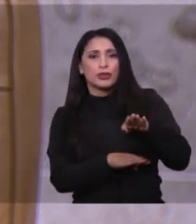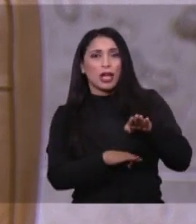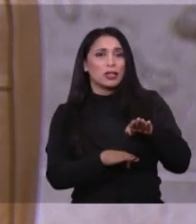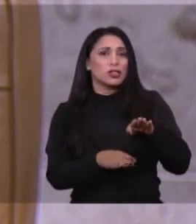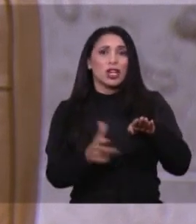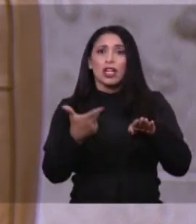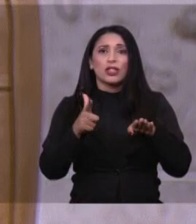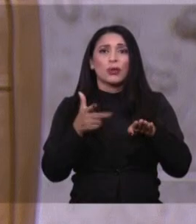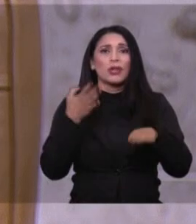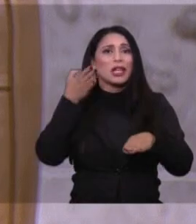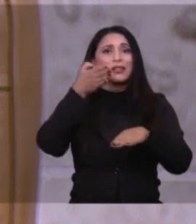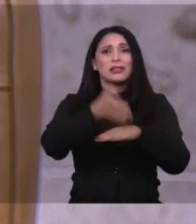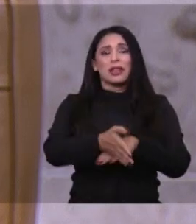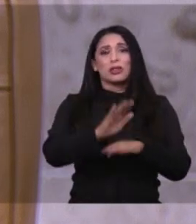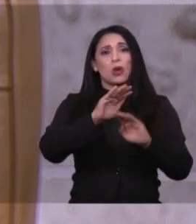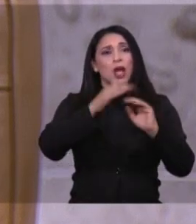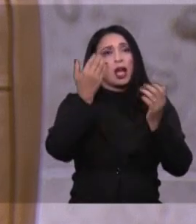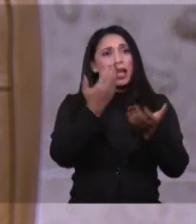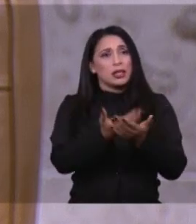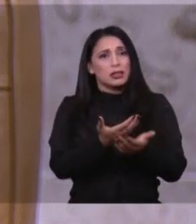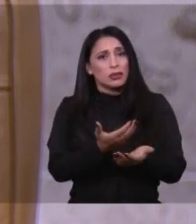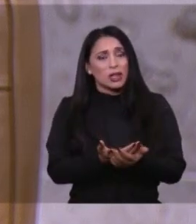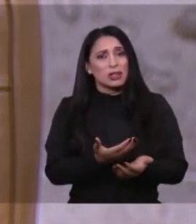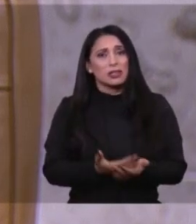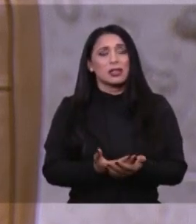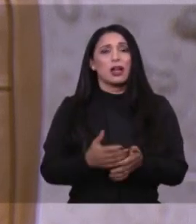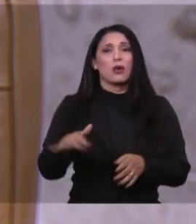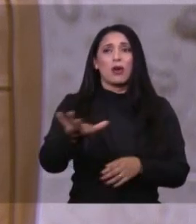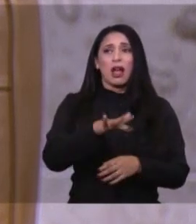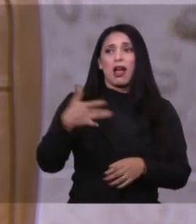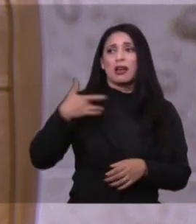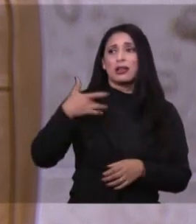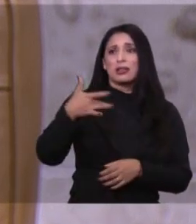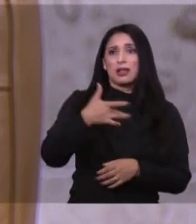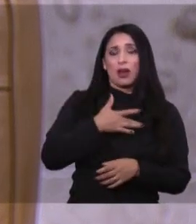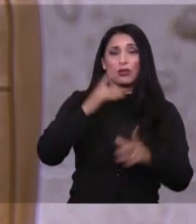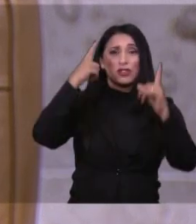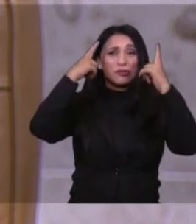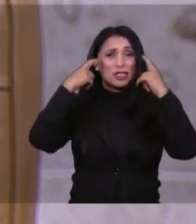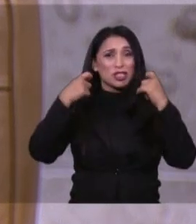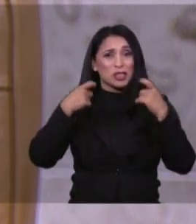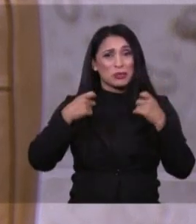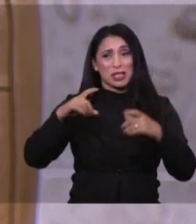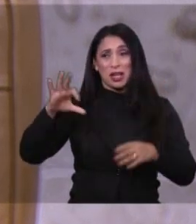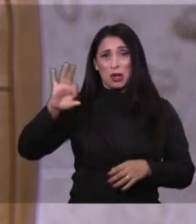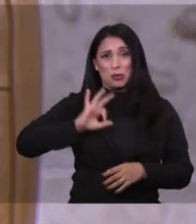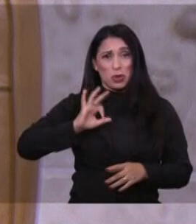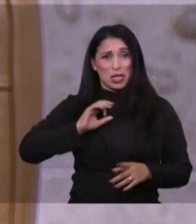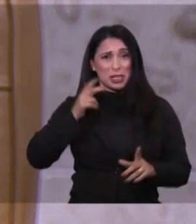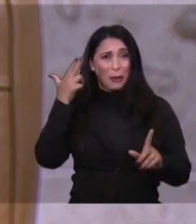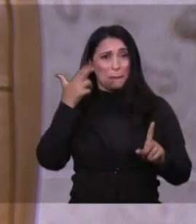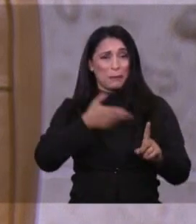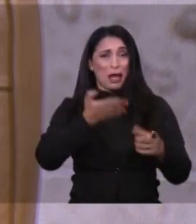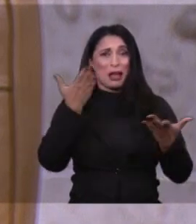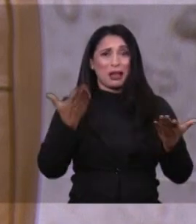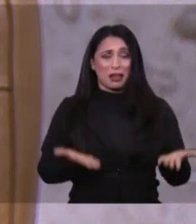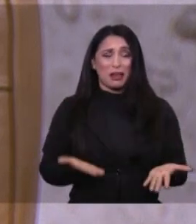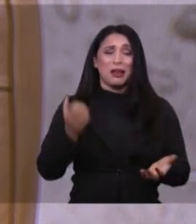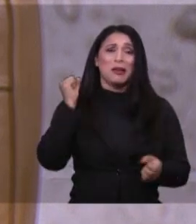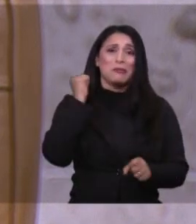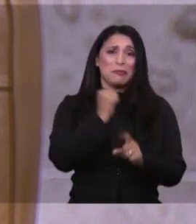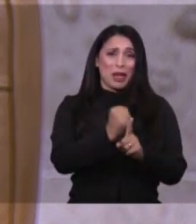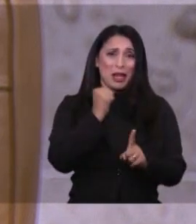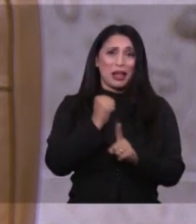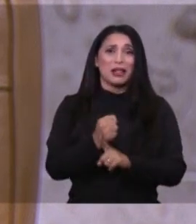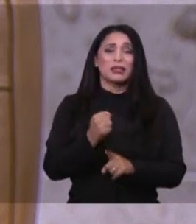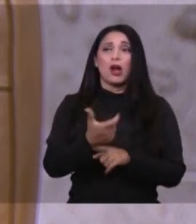à educação, à saúde, no maior número de vítimas de violência policial, entre outros exemplos que atingem